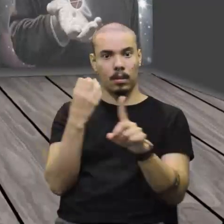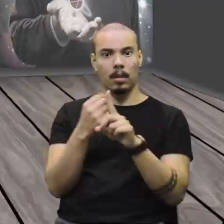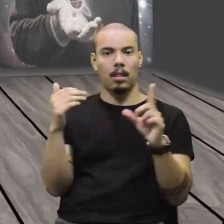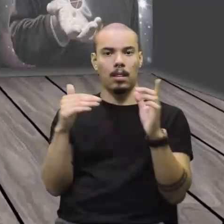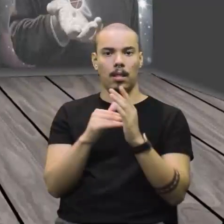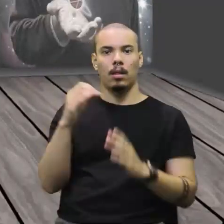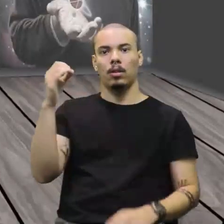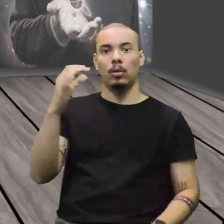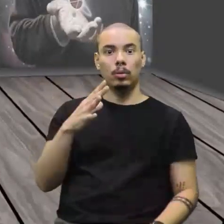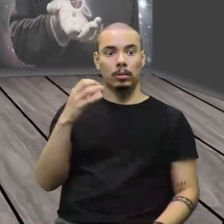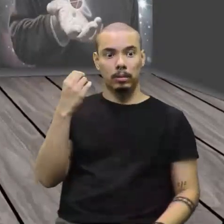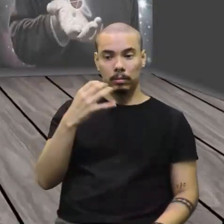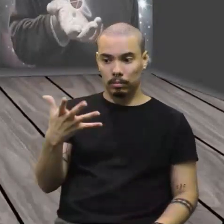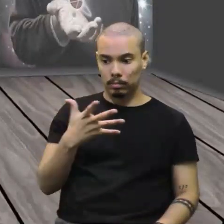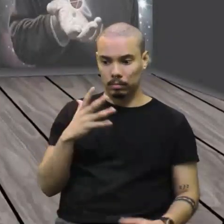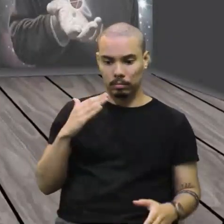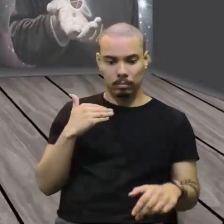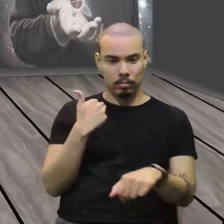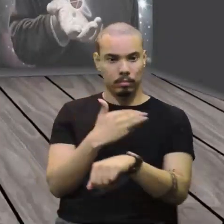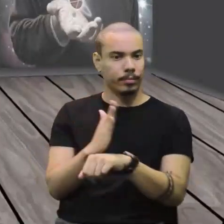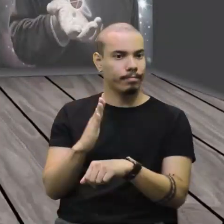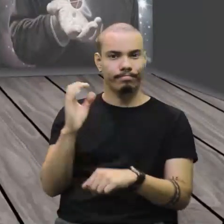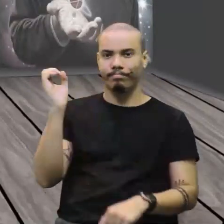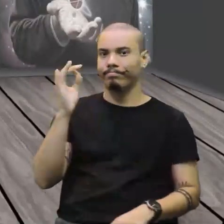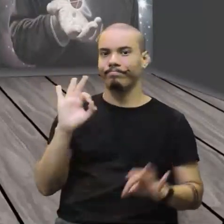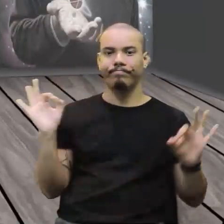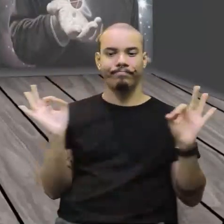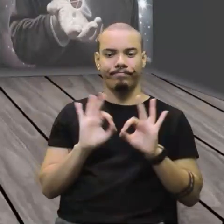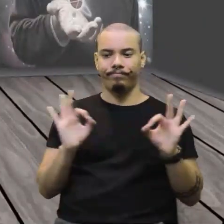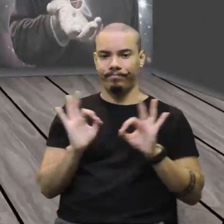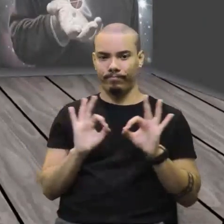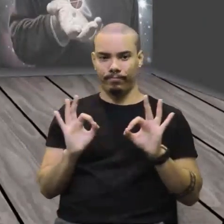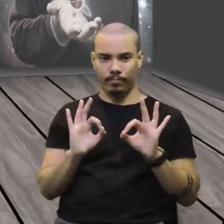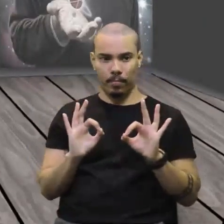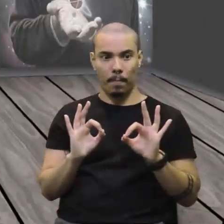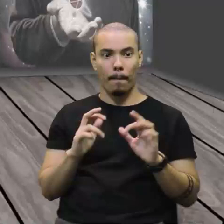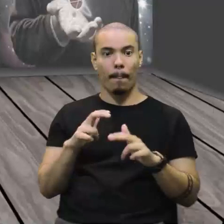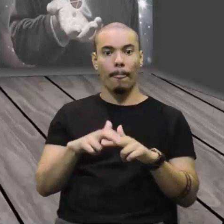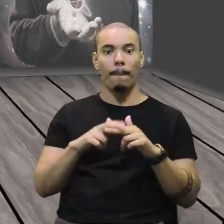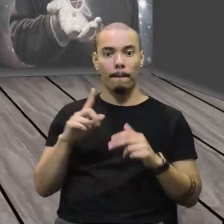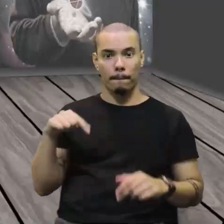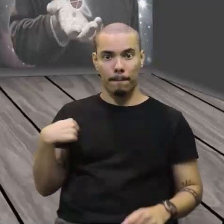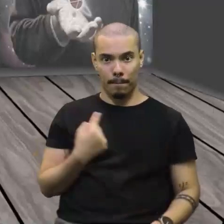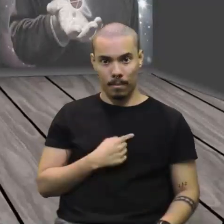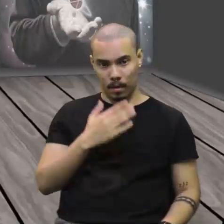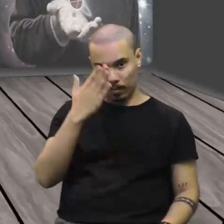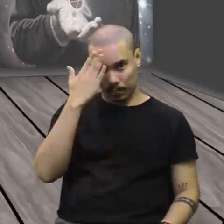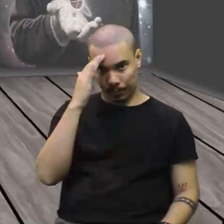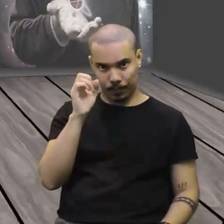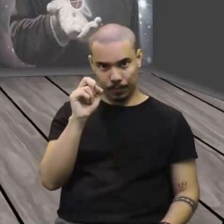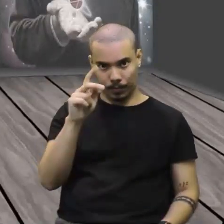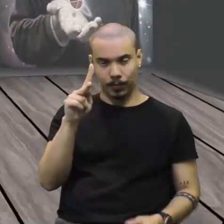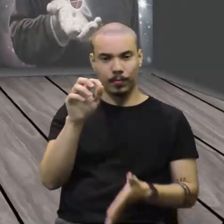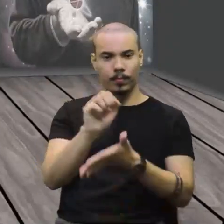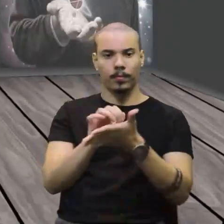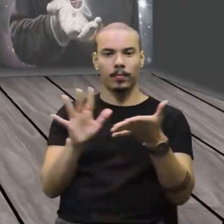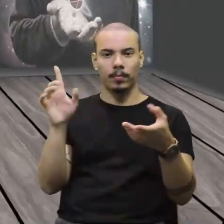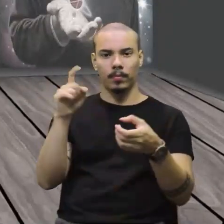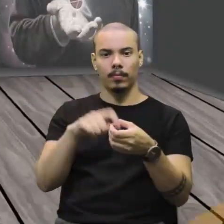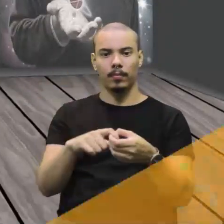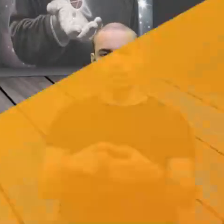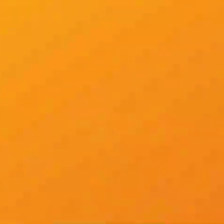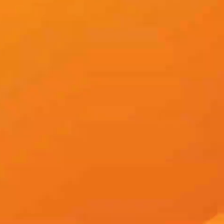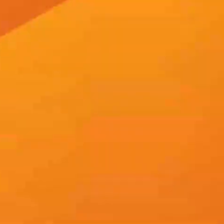luz. Passou do horizonte de eventos, nem a luz escapa. Justamente. Então aí para saber, né? Então beleza? Vamos lá para as atividades, já nós